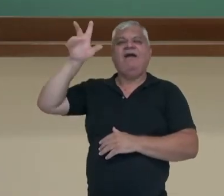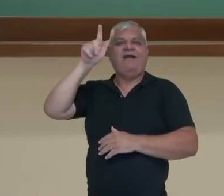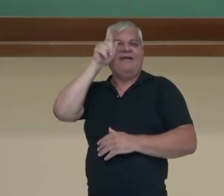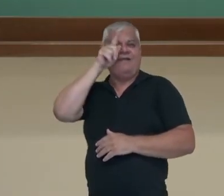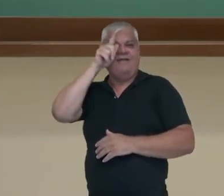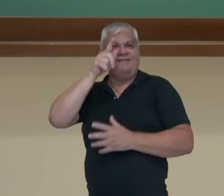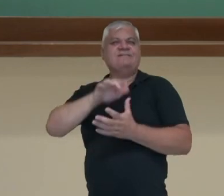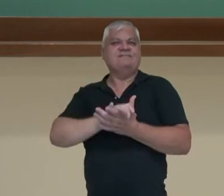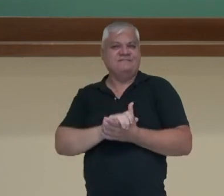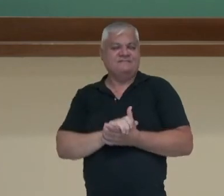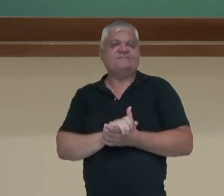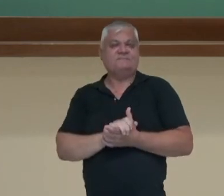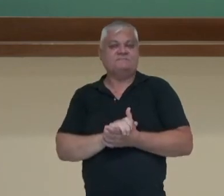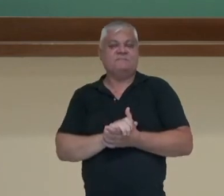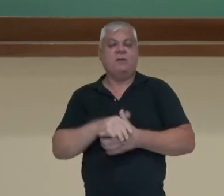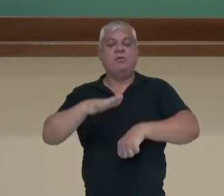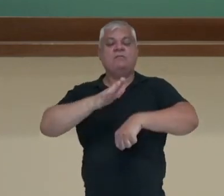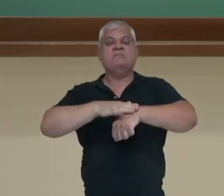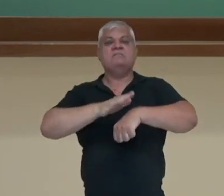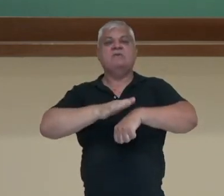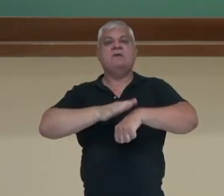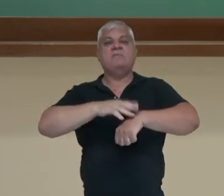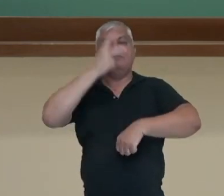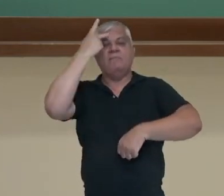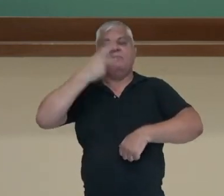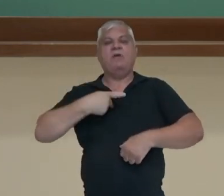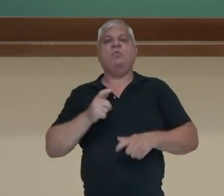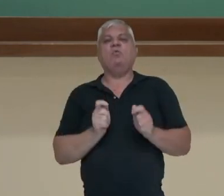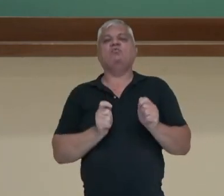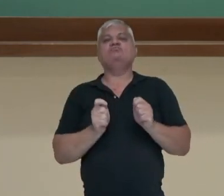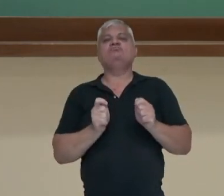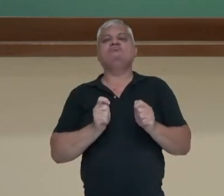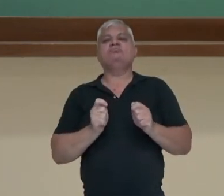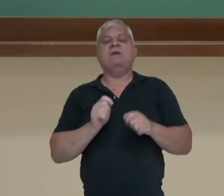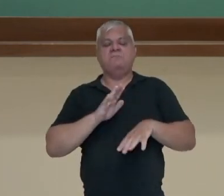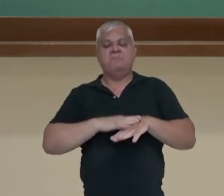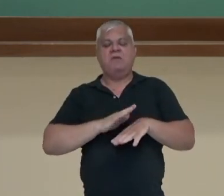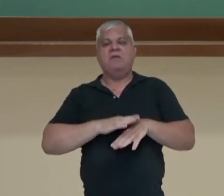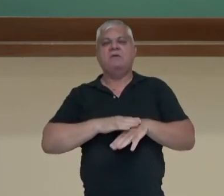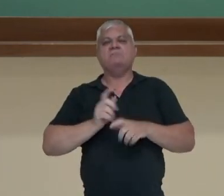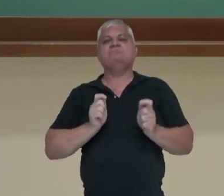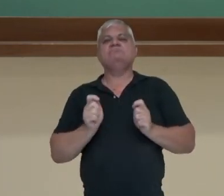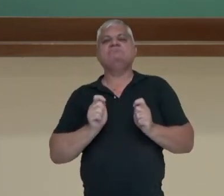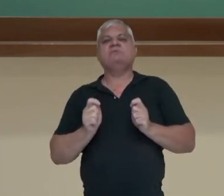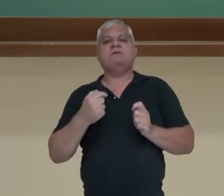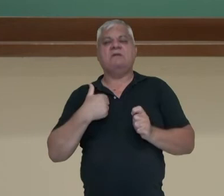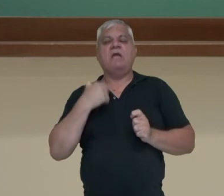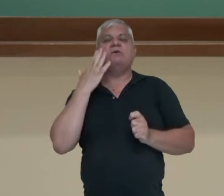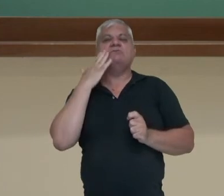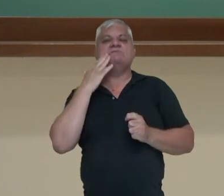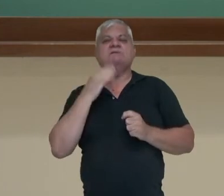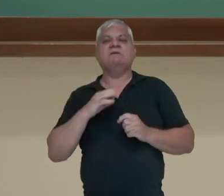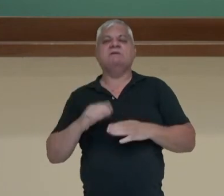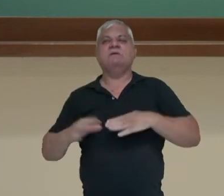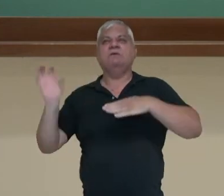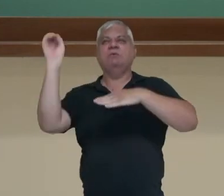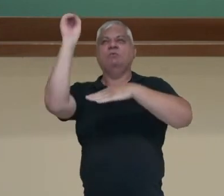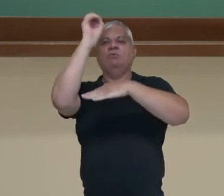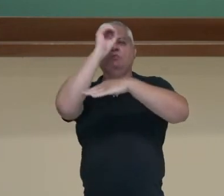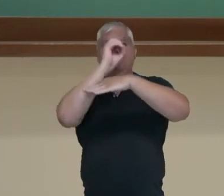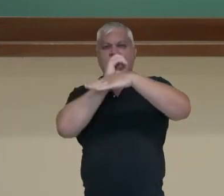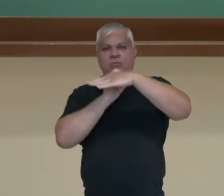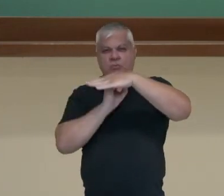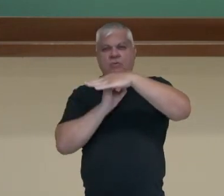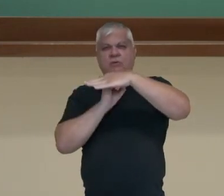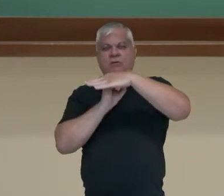a entender que o tempo era nosso. Eu controlo o tempo. Nós entendemos quando escurece,